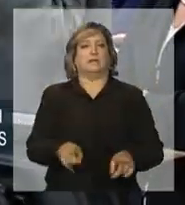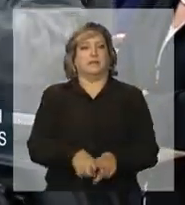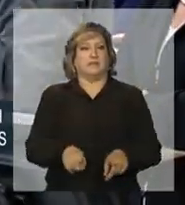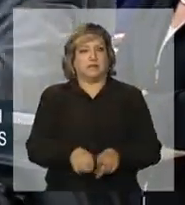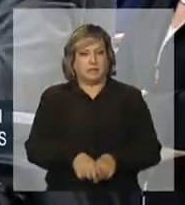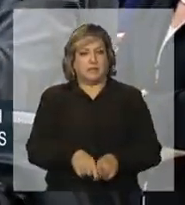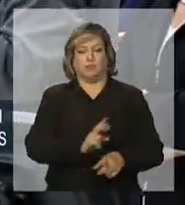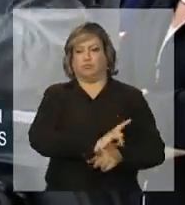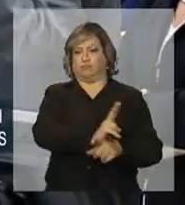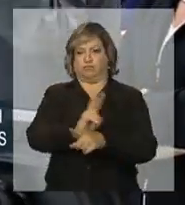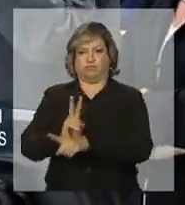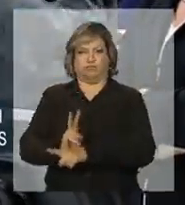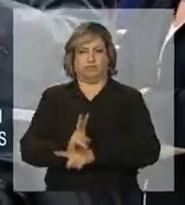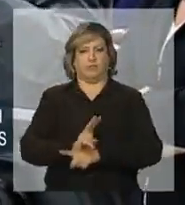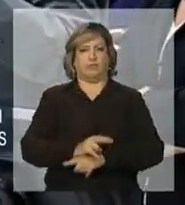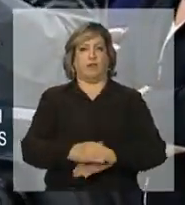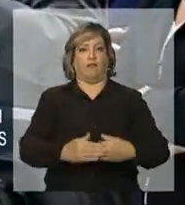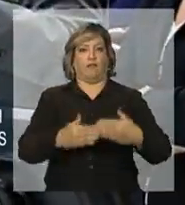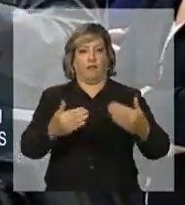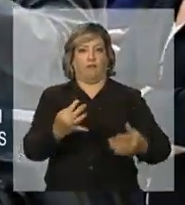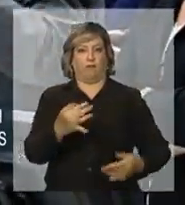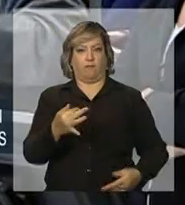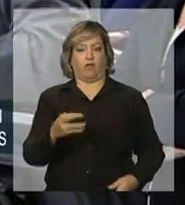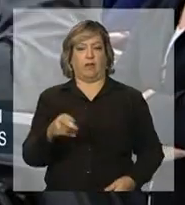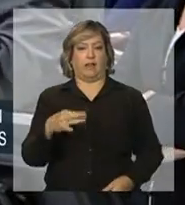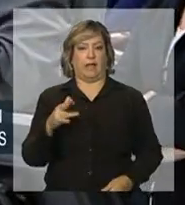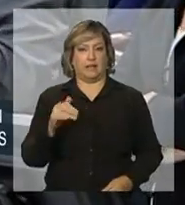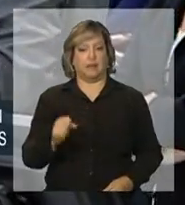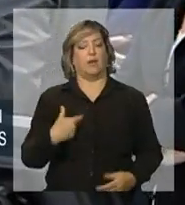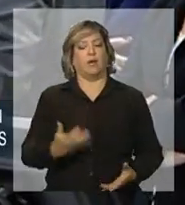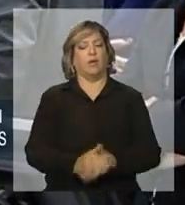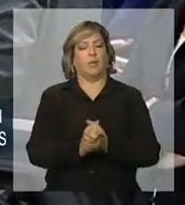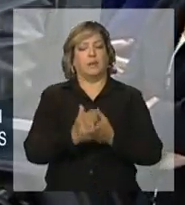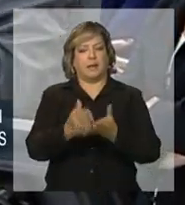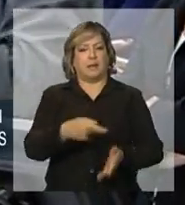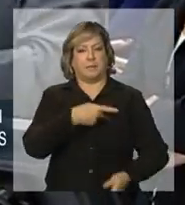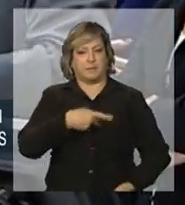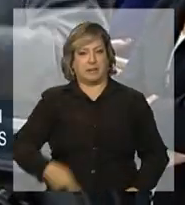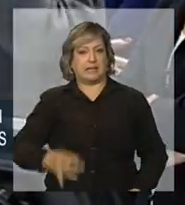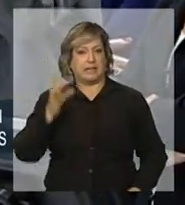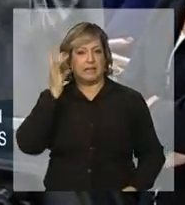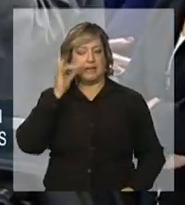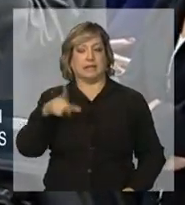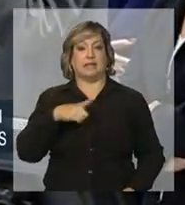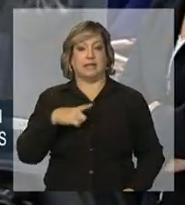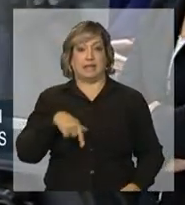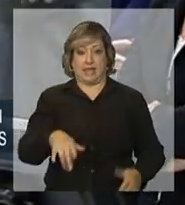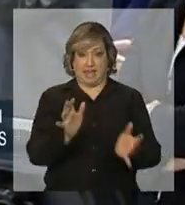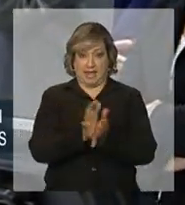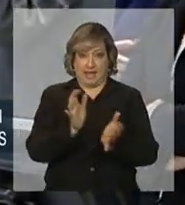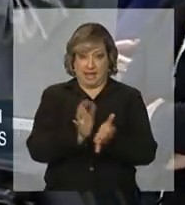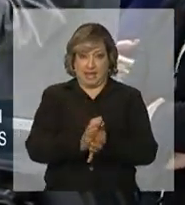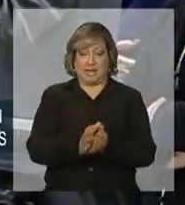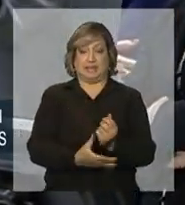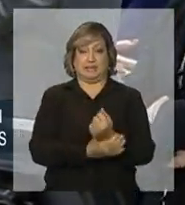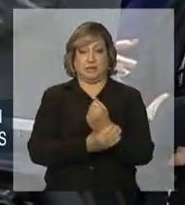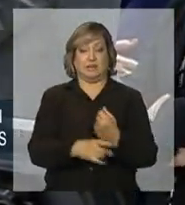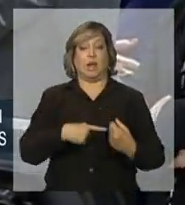das fronteiras. Então, portanto, eu quero cumprimentá-la, presidenta, pela iniciativa. São, na área de segurança,